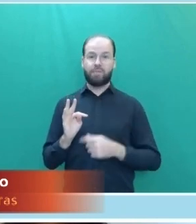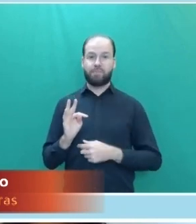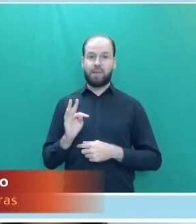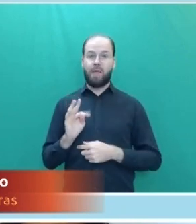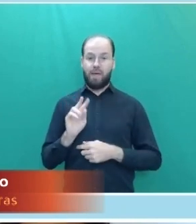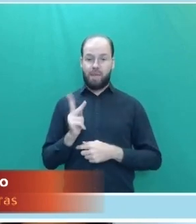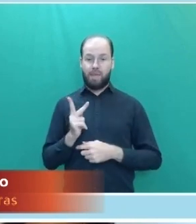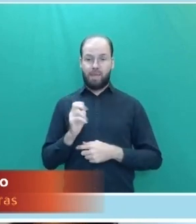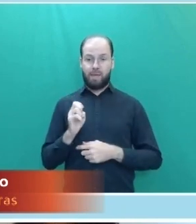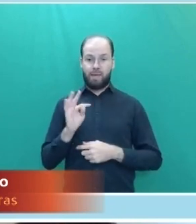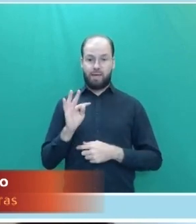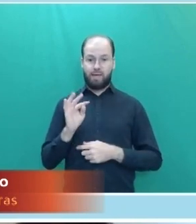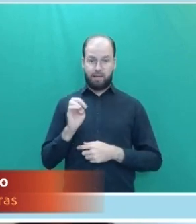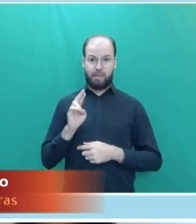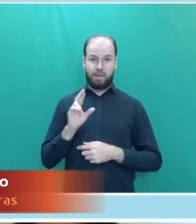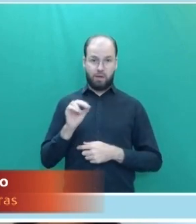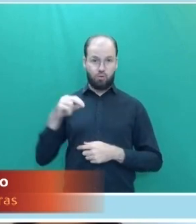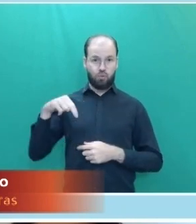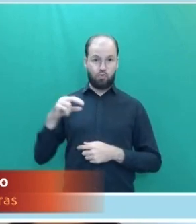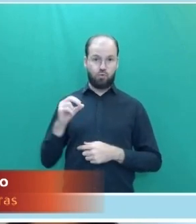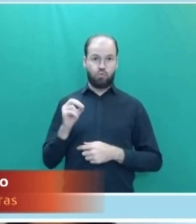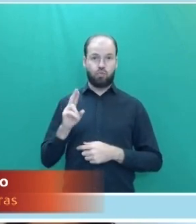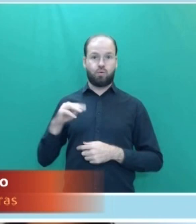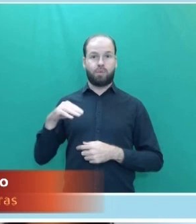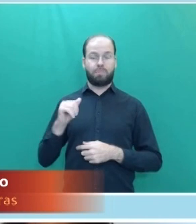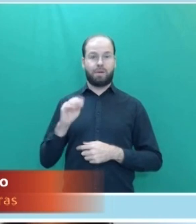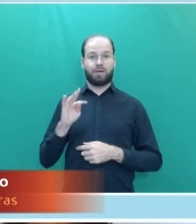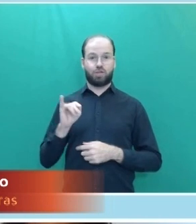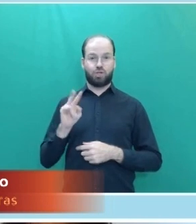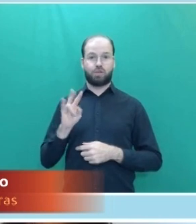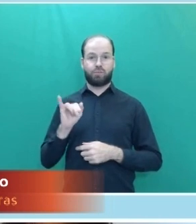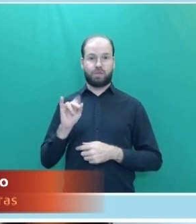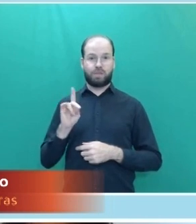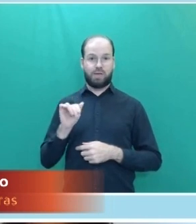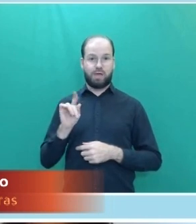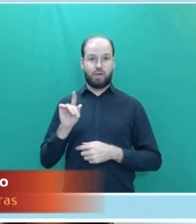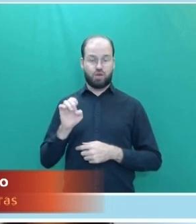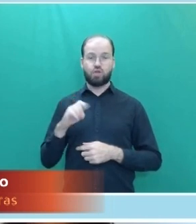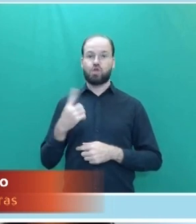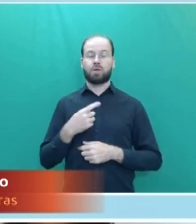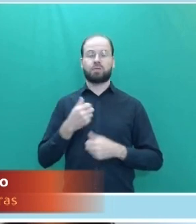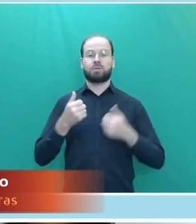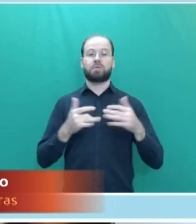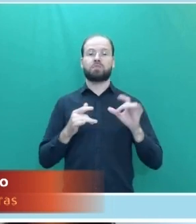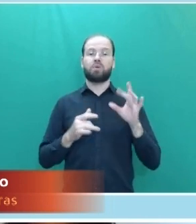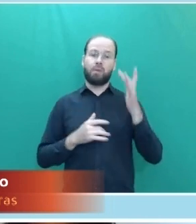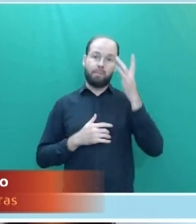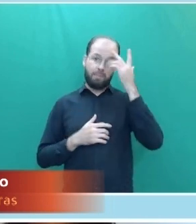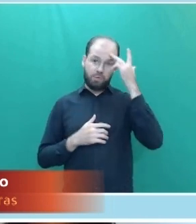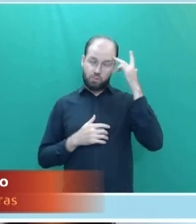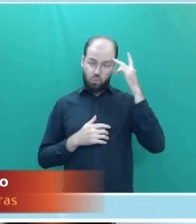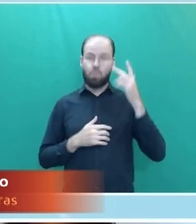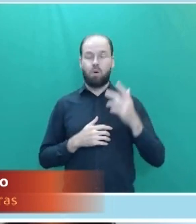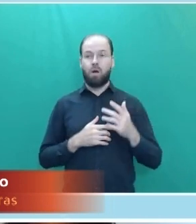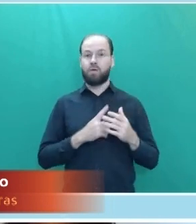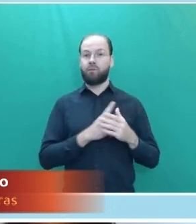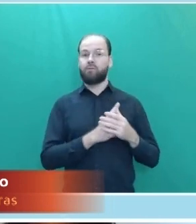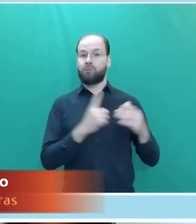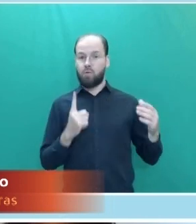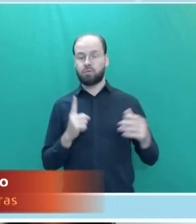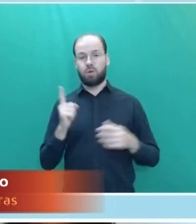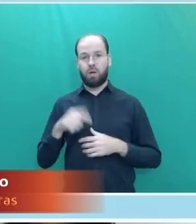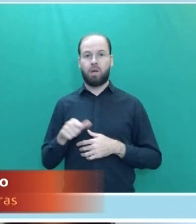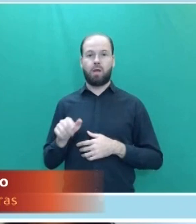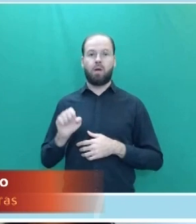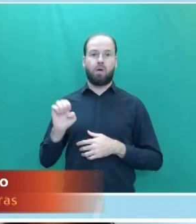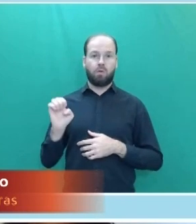heteronormatividade, a gente está falando só sobre pessoas que fogem à heteronormatividade, né? Que são homossexuais,